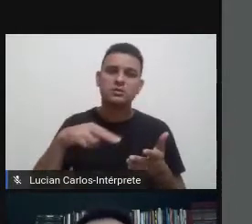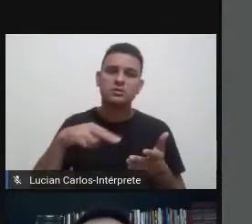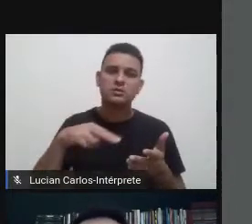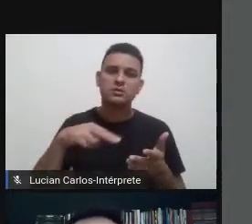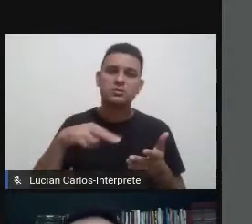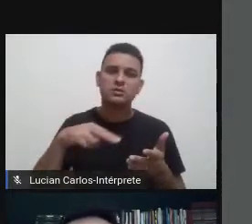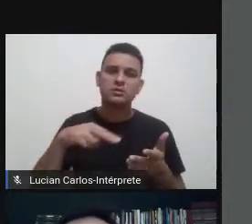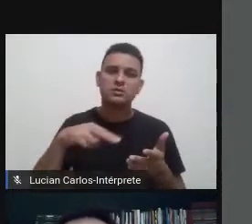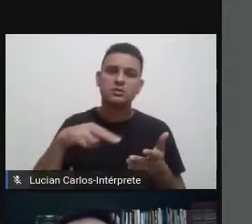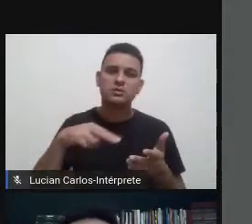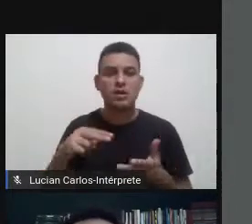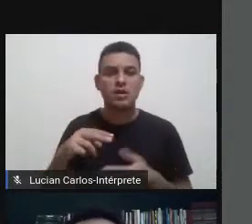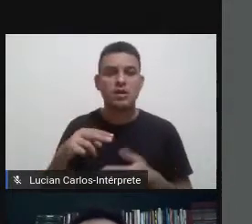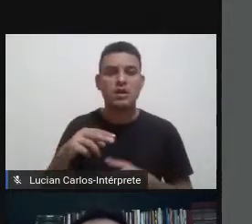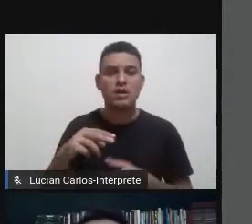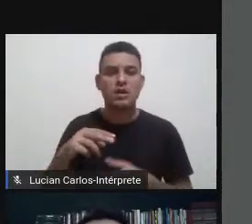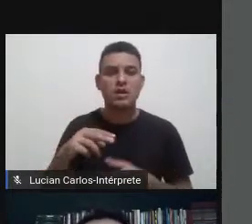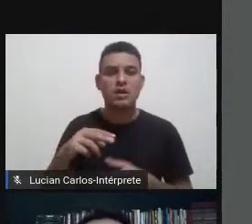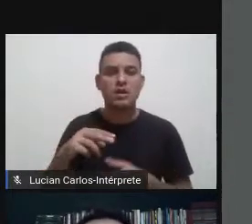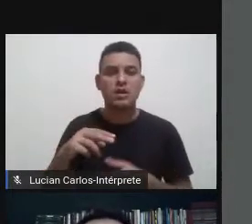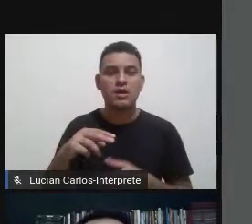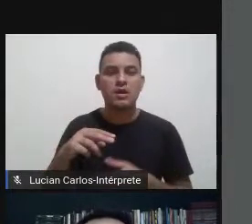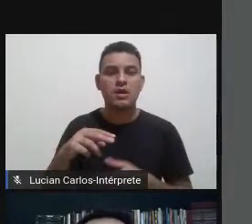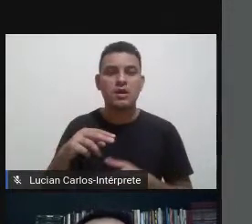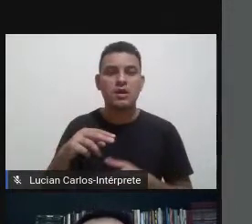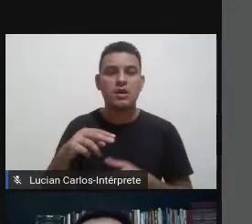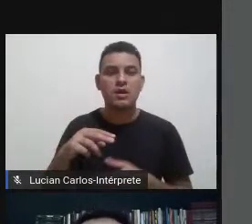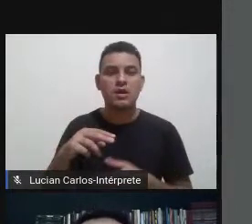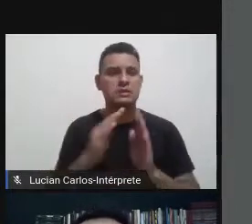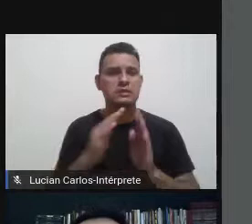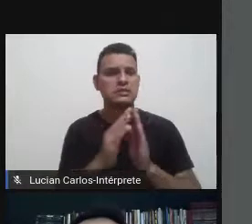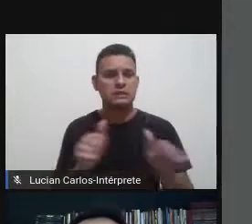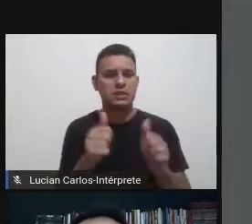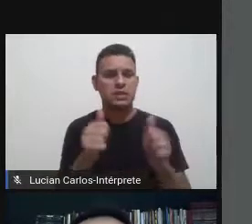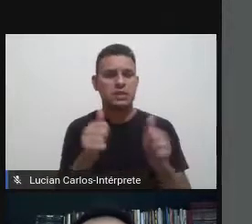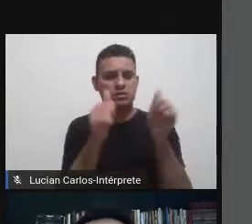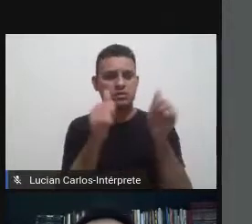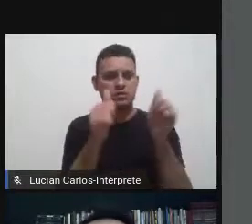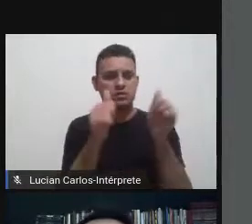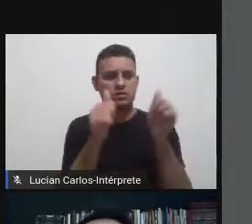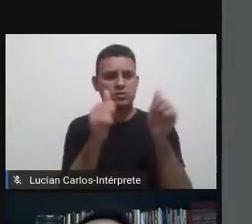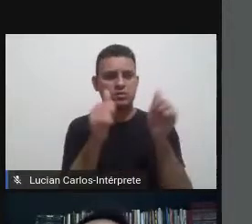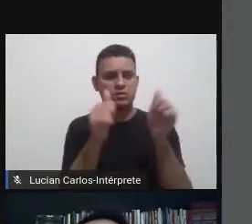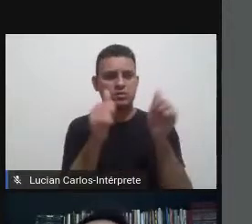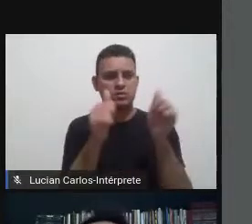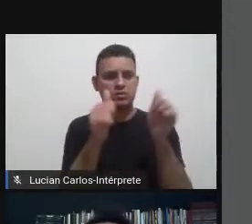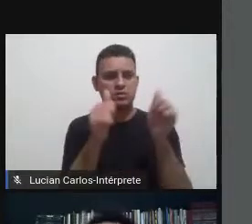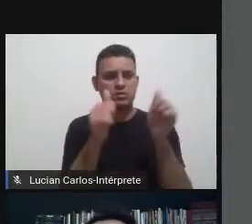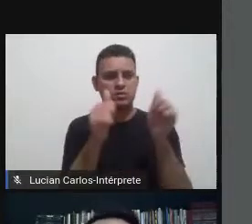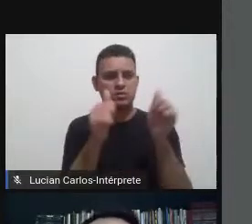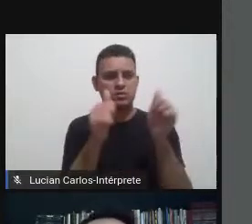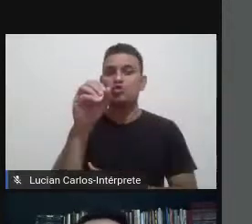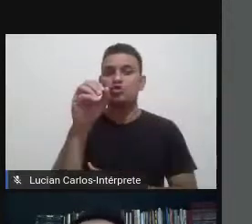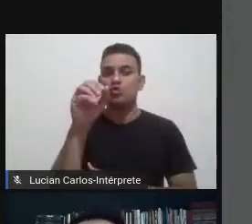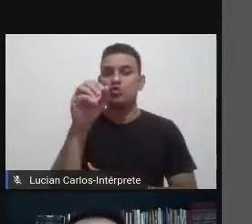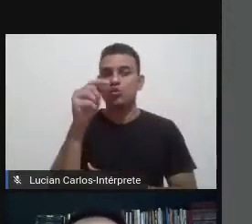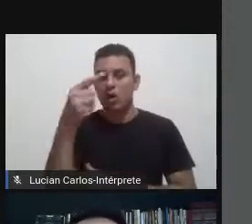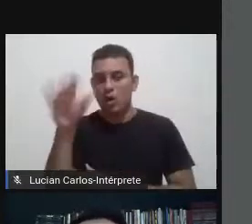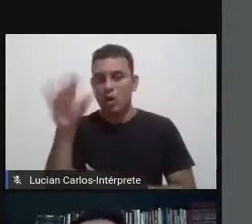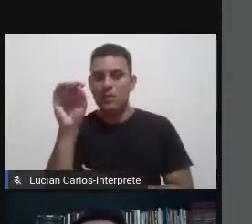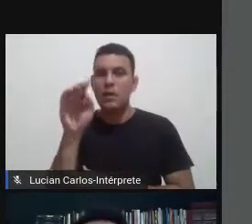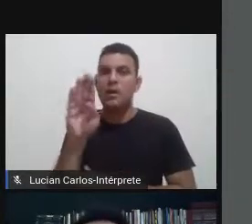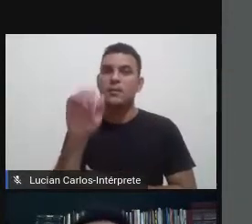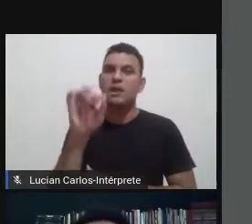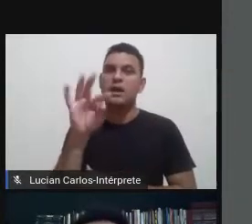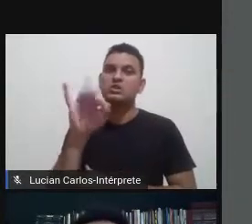padroeiro em Muqui é São João Batista, e aí a atividade propõe, dentro das danças folclóricas, né, das festas